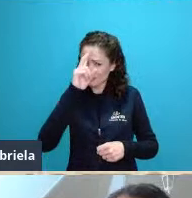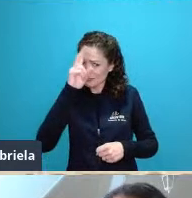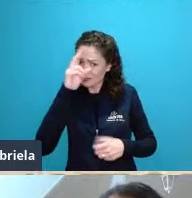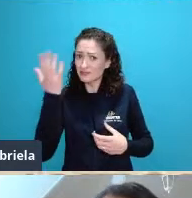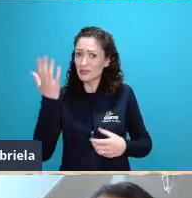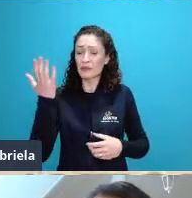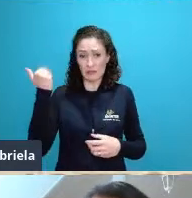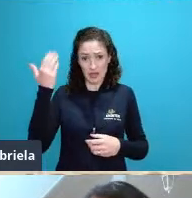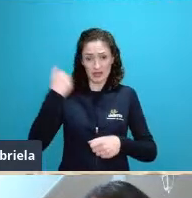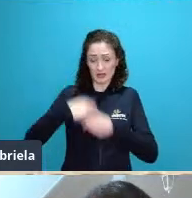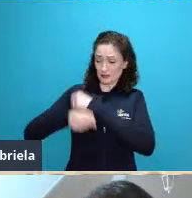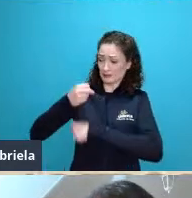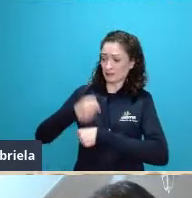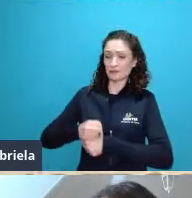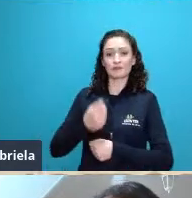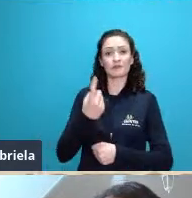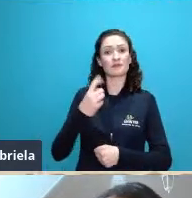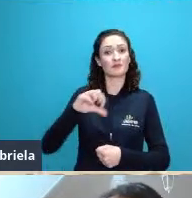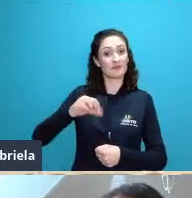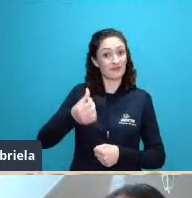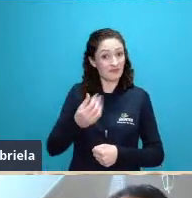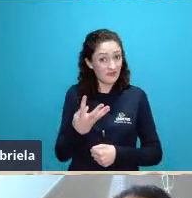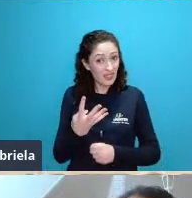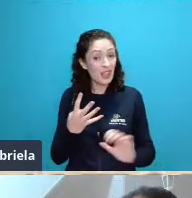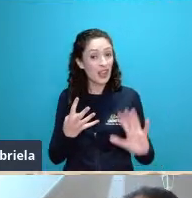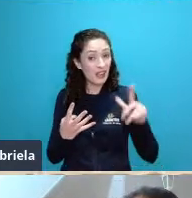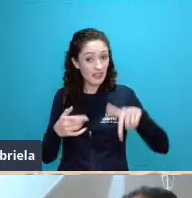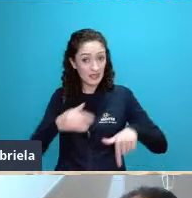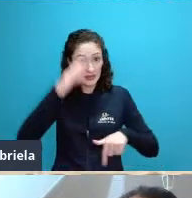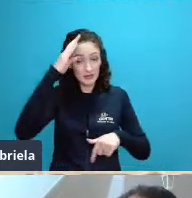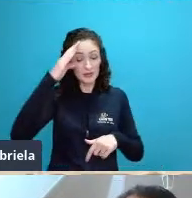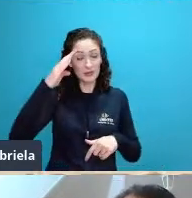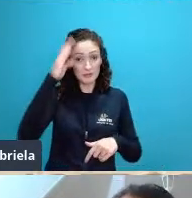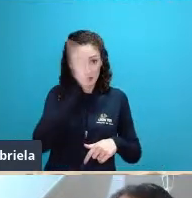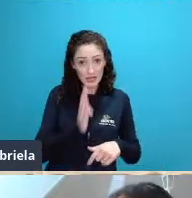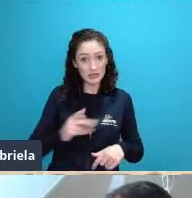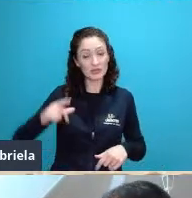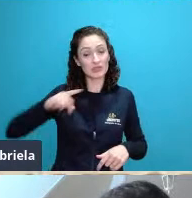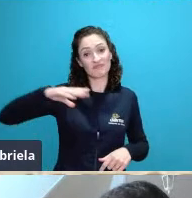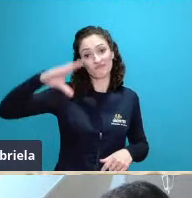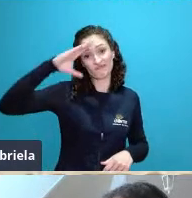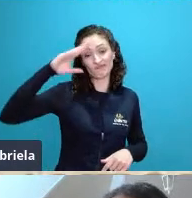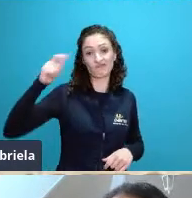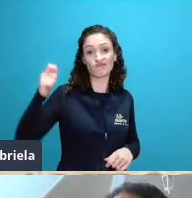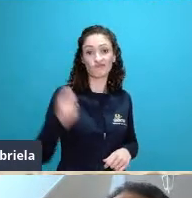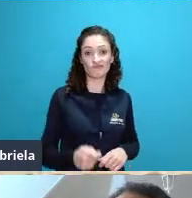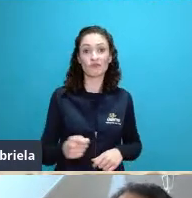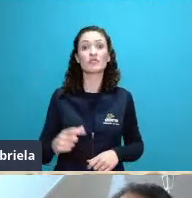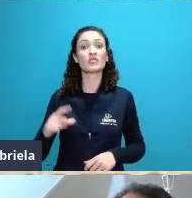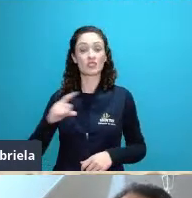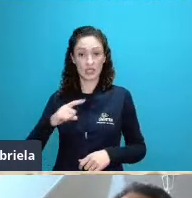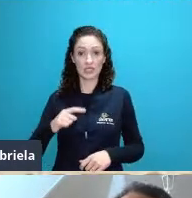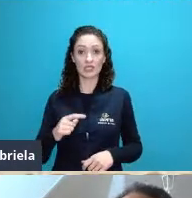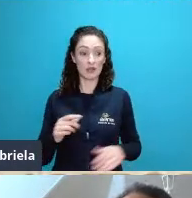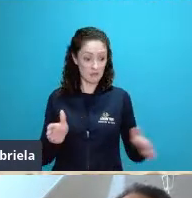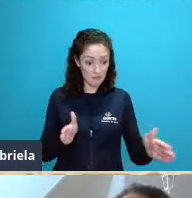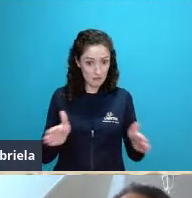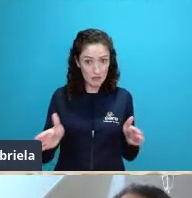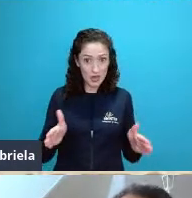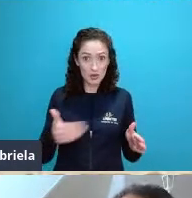começamos com um golpe militar no Brasil onde nós temos uma fase política